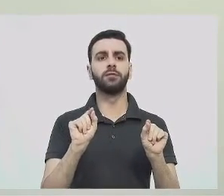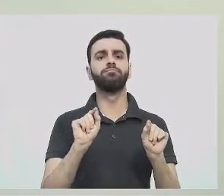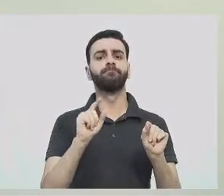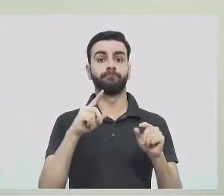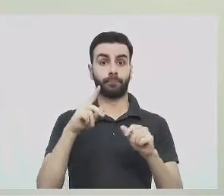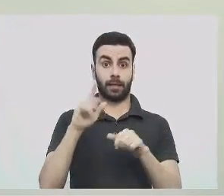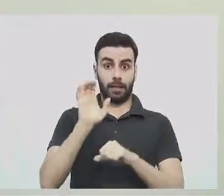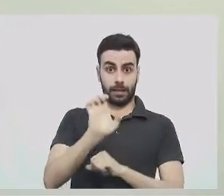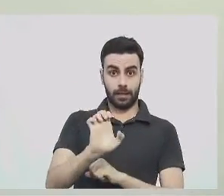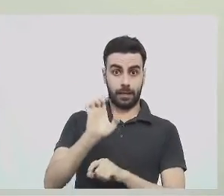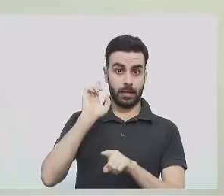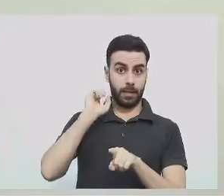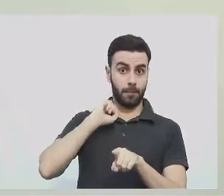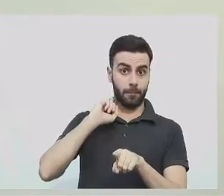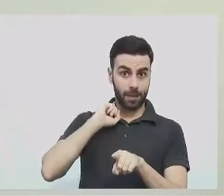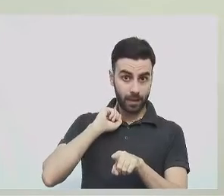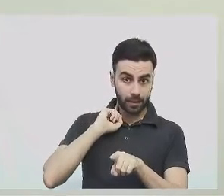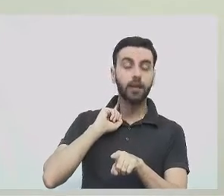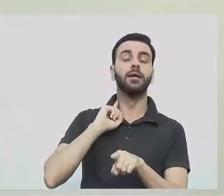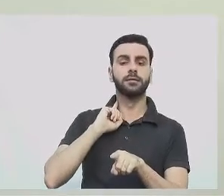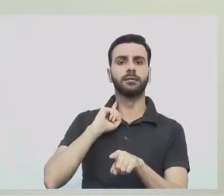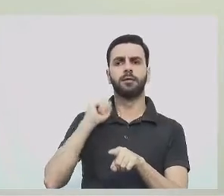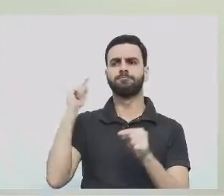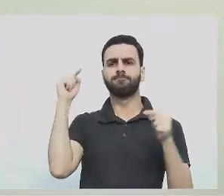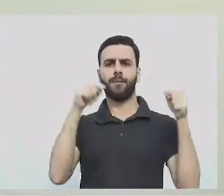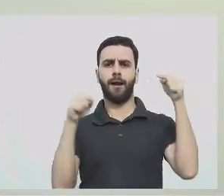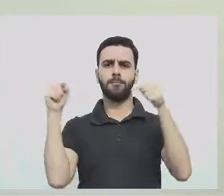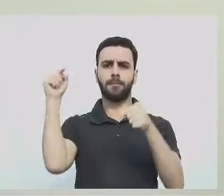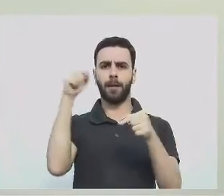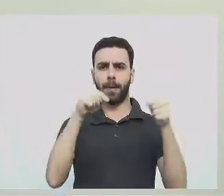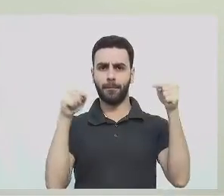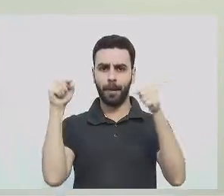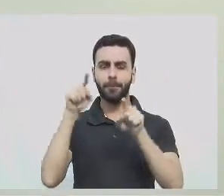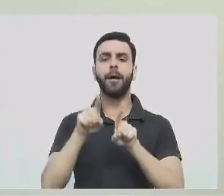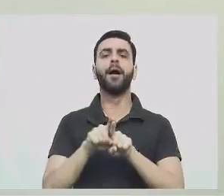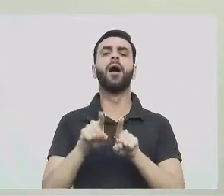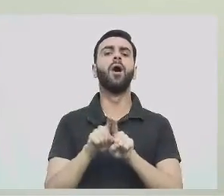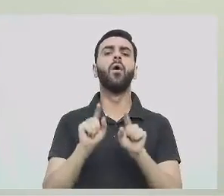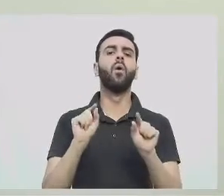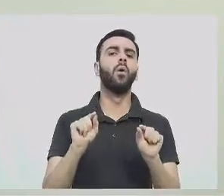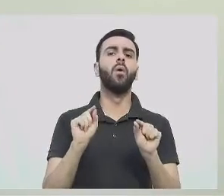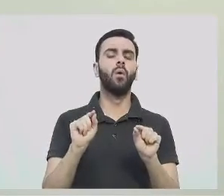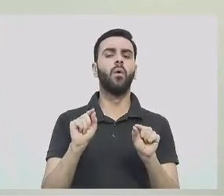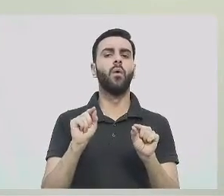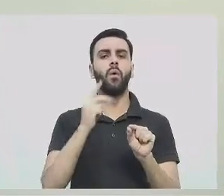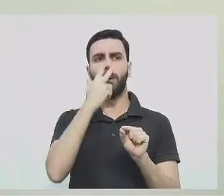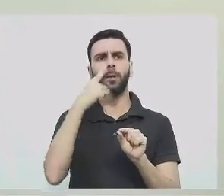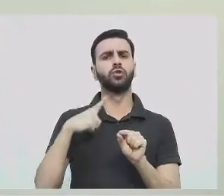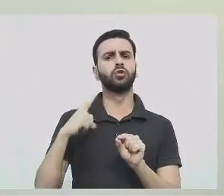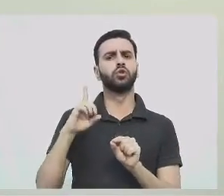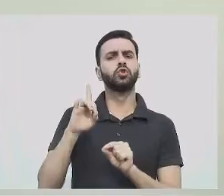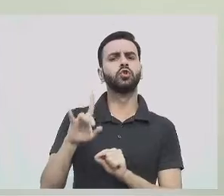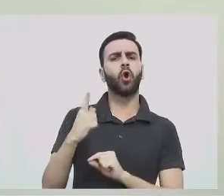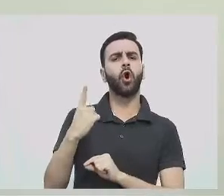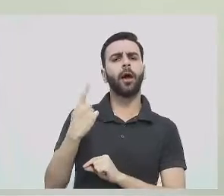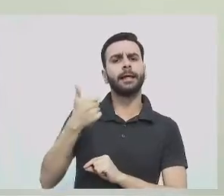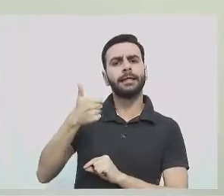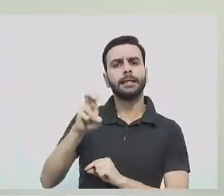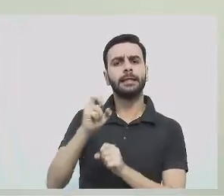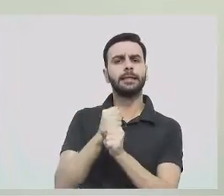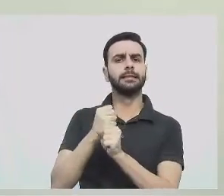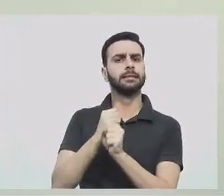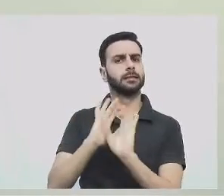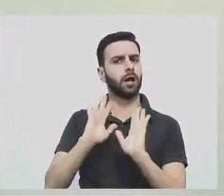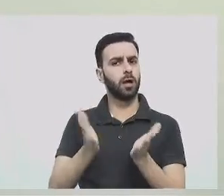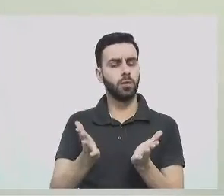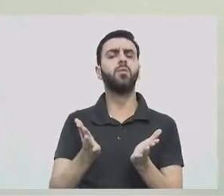estado de Minas Gerais e com, entre aspas, os apenas 15 anos de existência,